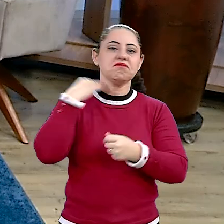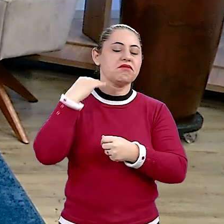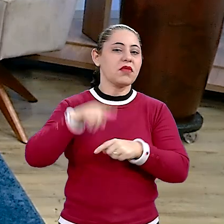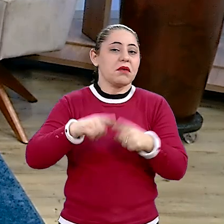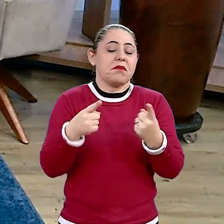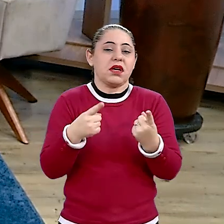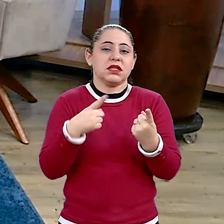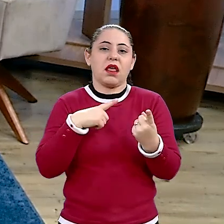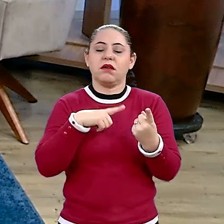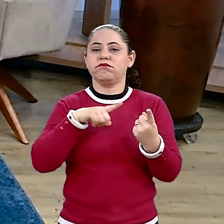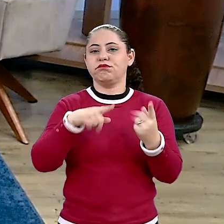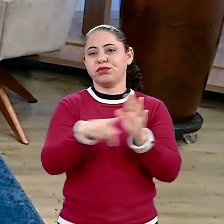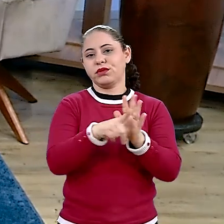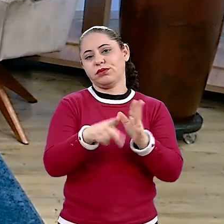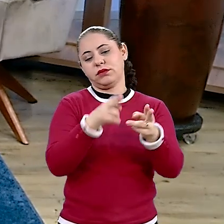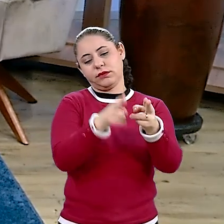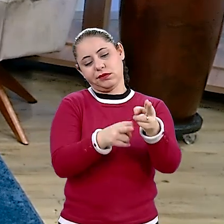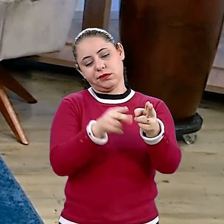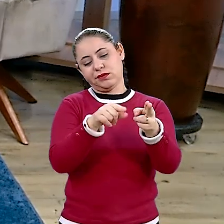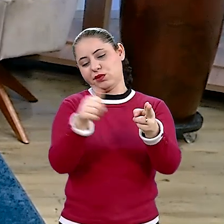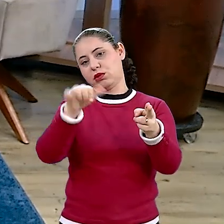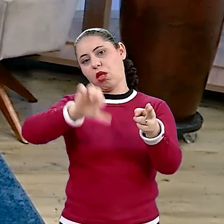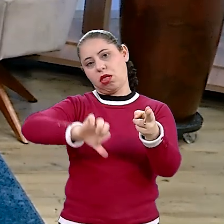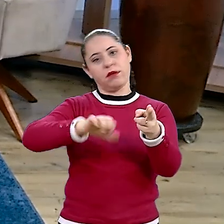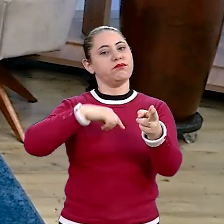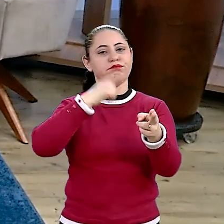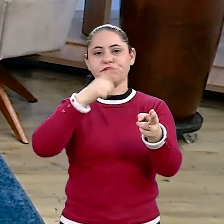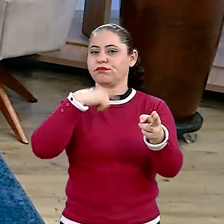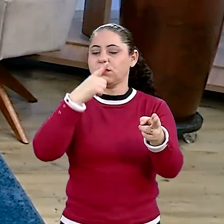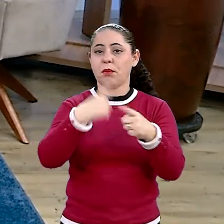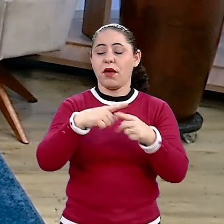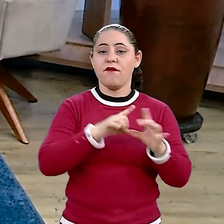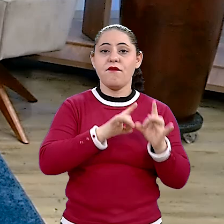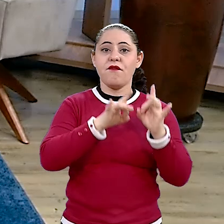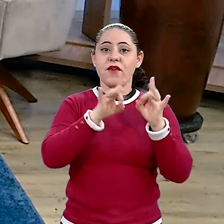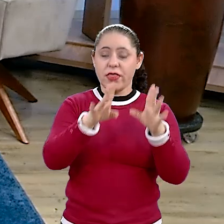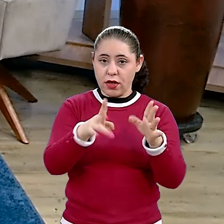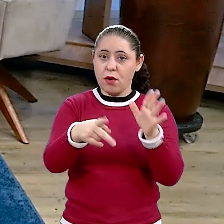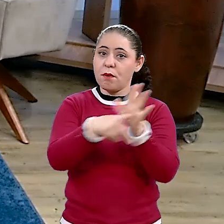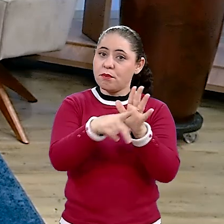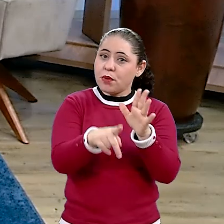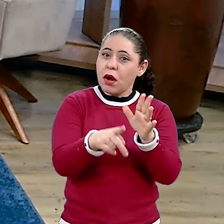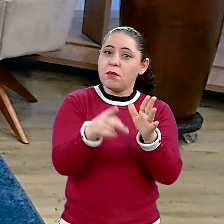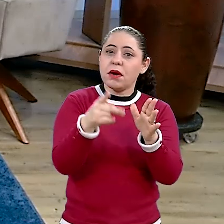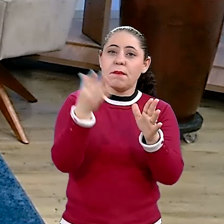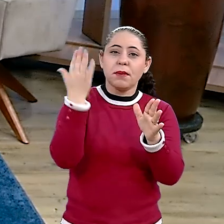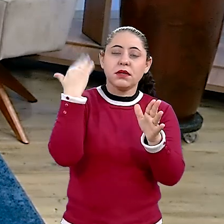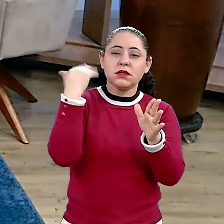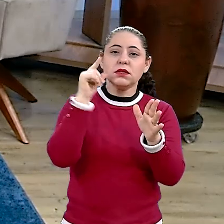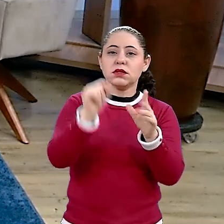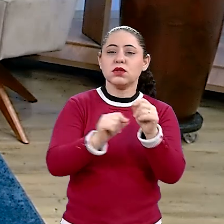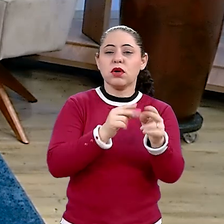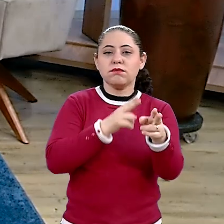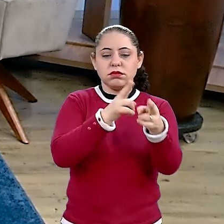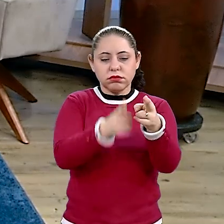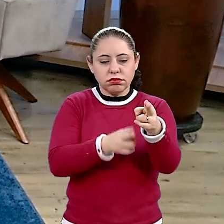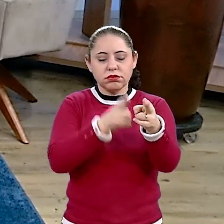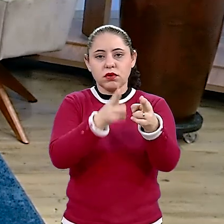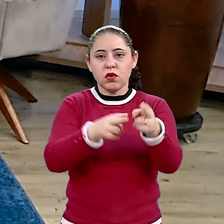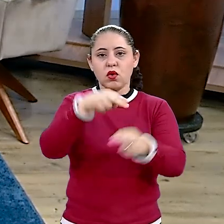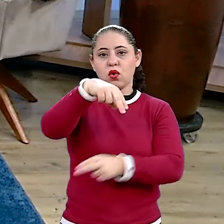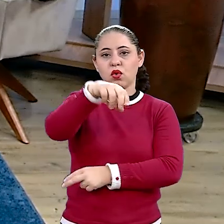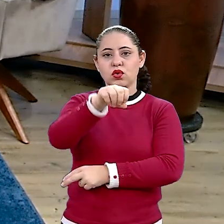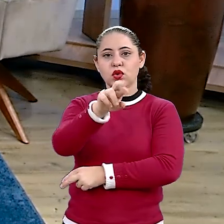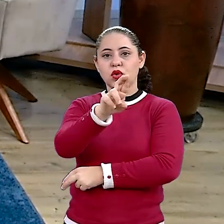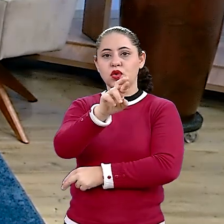regra tem uma exceção, e essa exceção, infelizmente, foi a ferrovia, porque nós vendemos esse patrimônio que era a antiga estrada de ferro